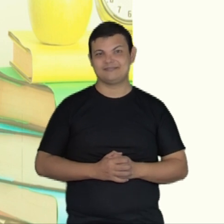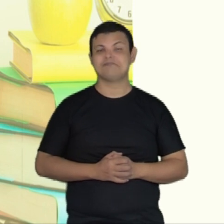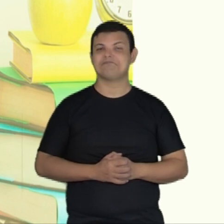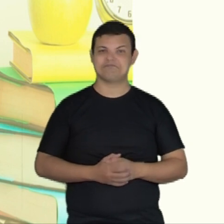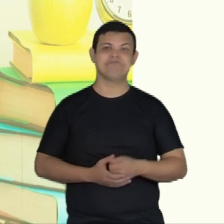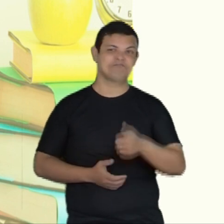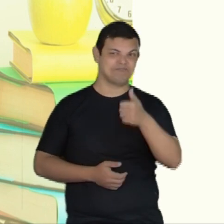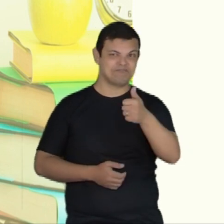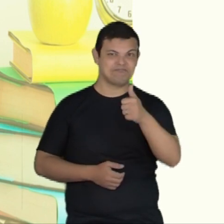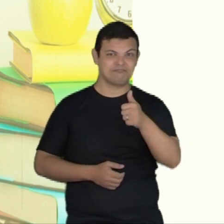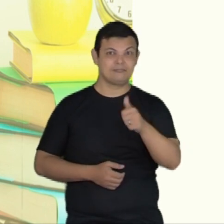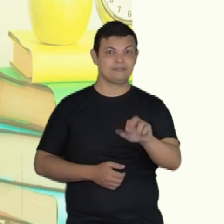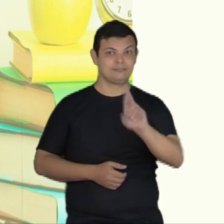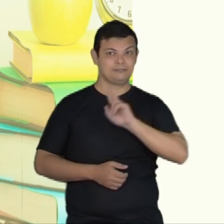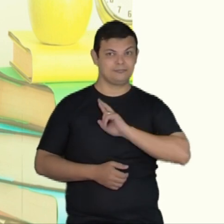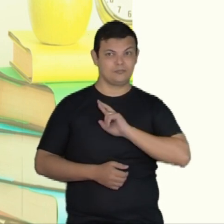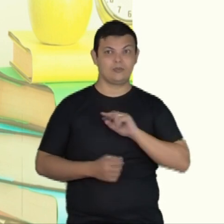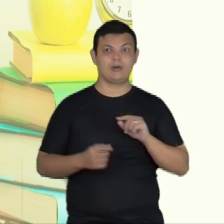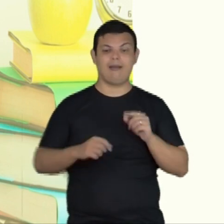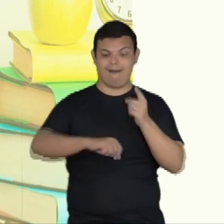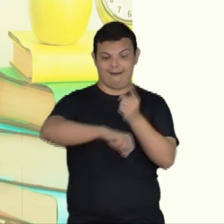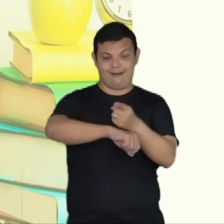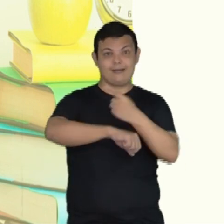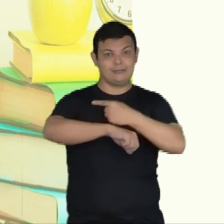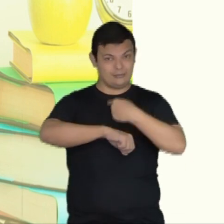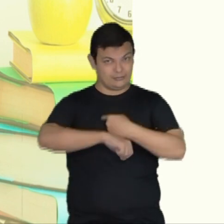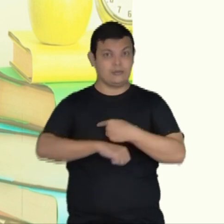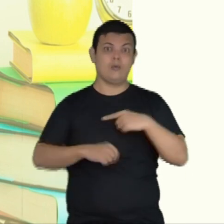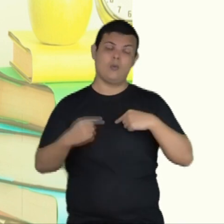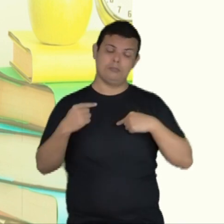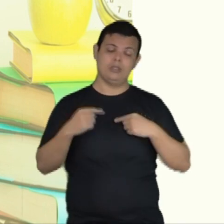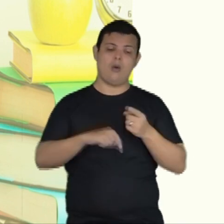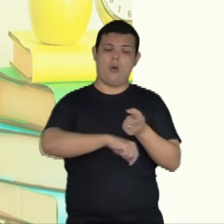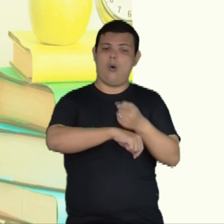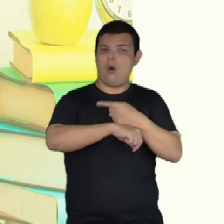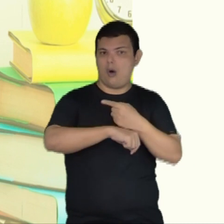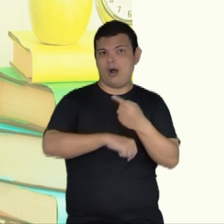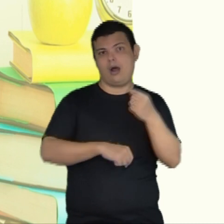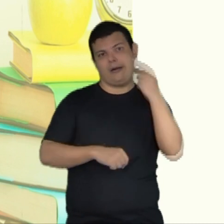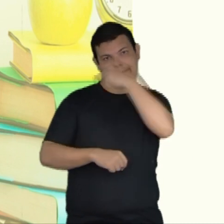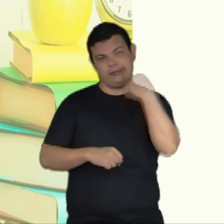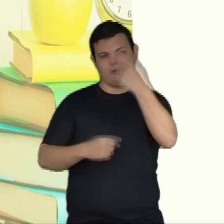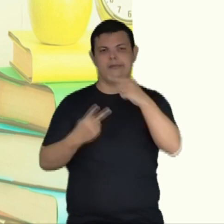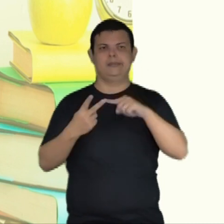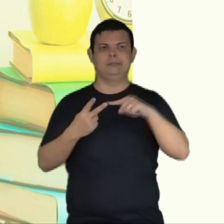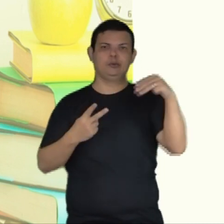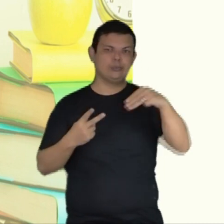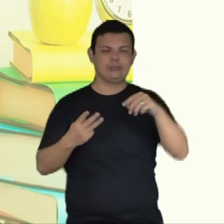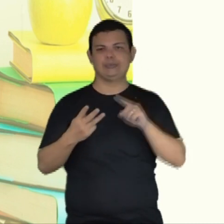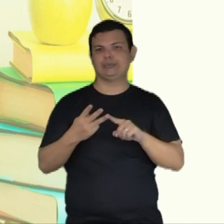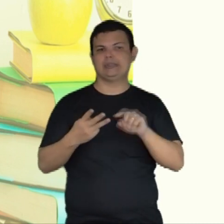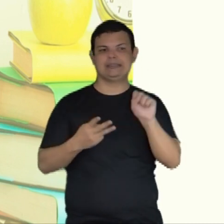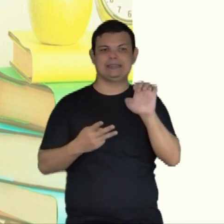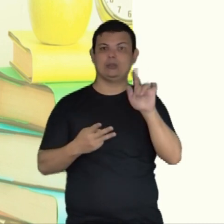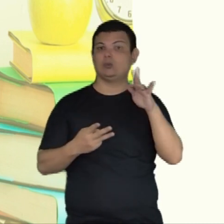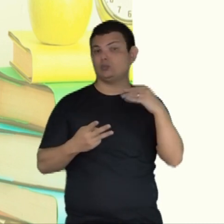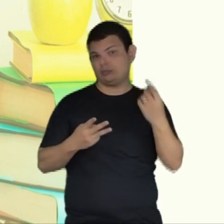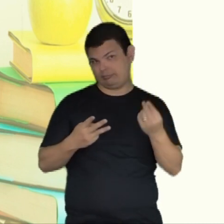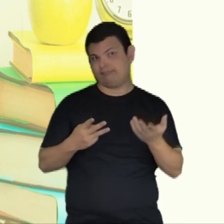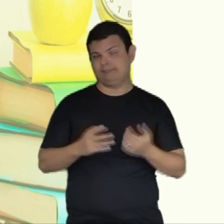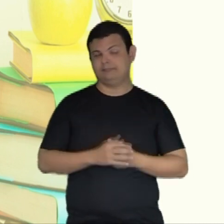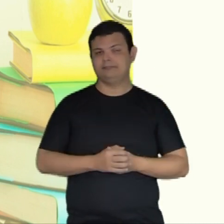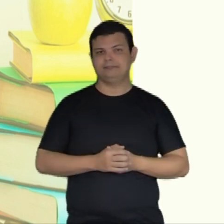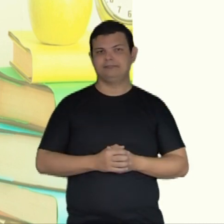Muito bem, né? Cada ponteiro realiza a função de marcar as horas, os minutos e os segundos no relógio. Vamos a mais uma